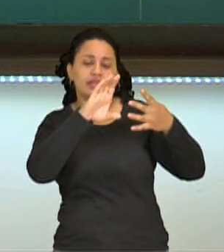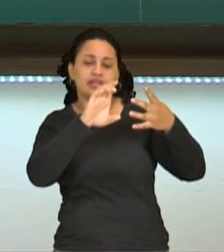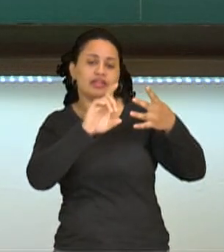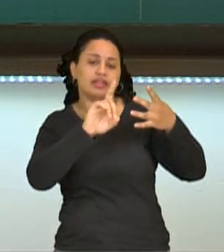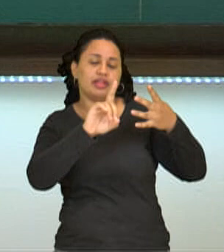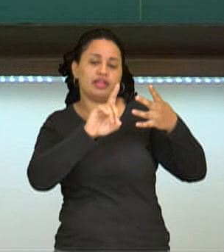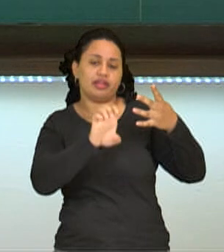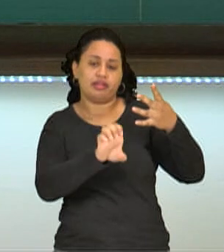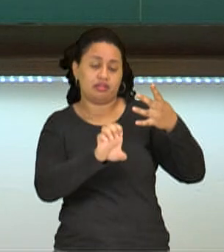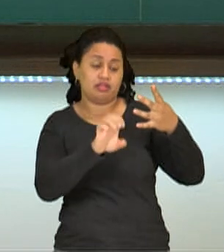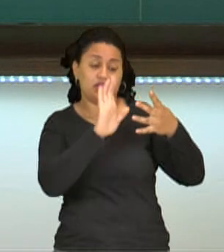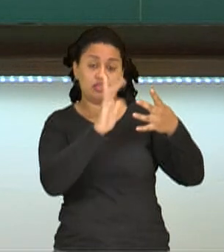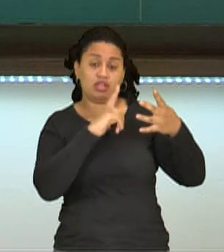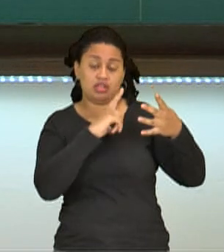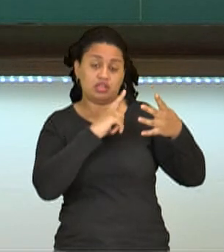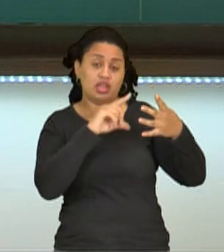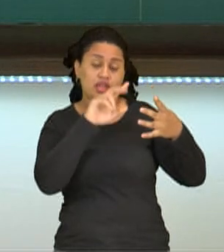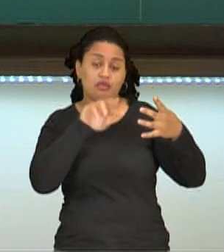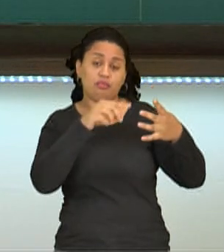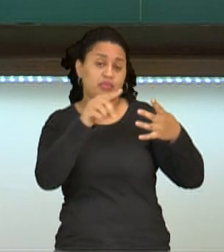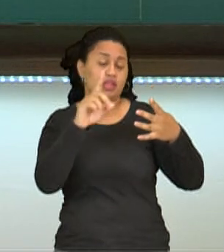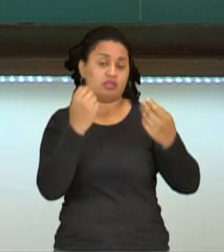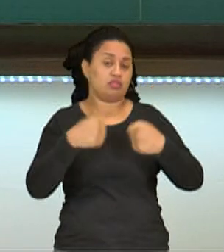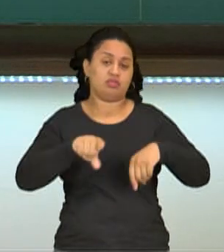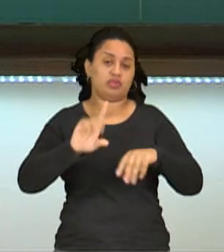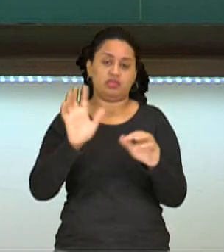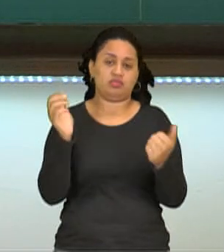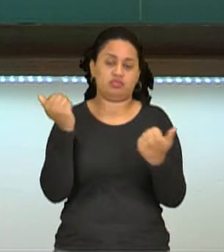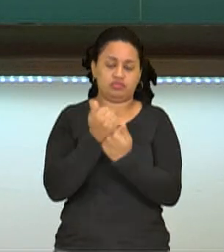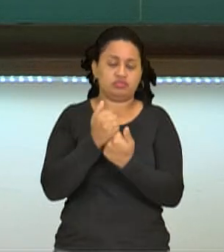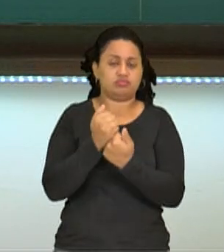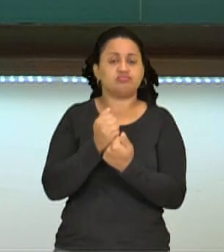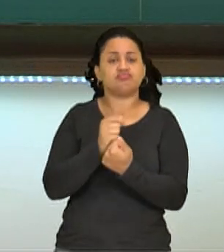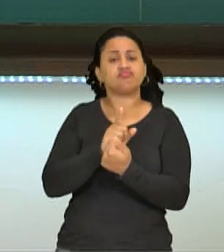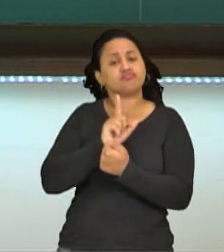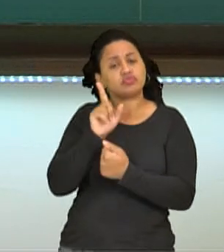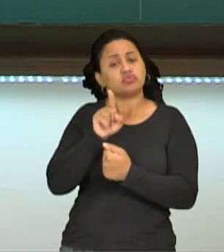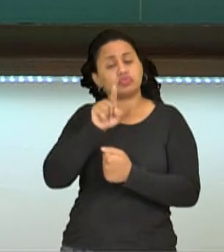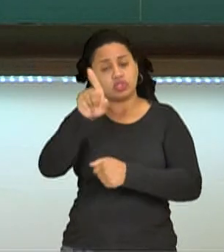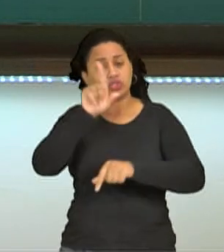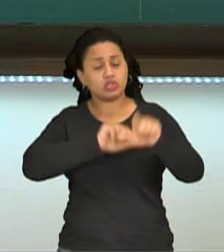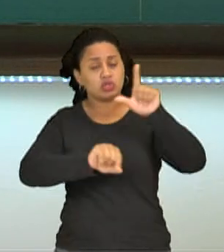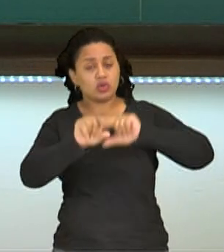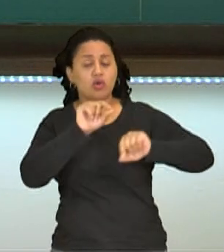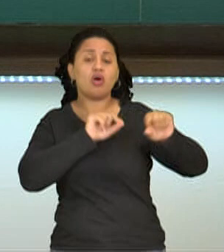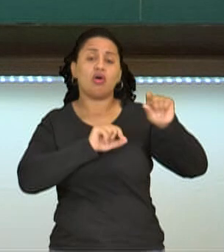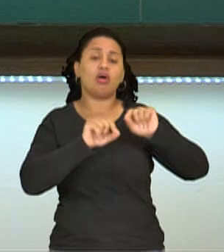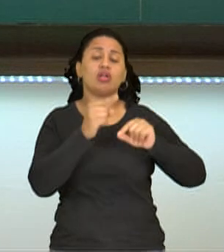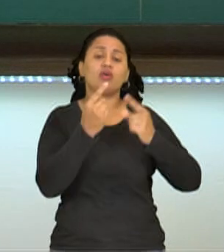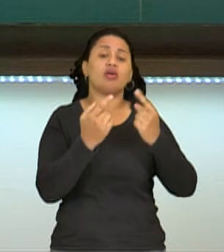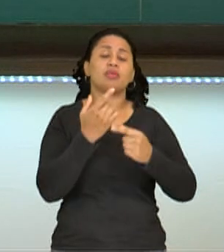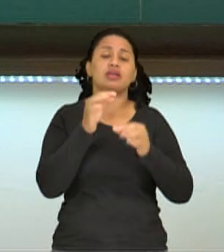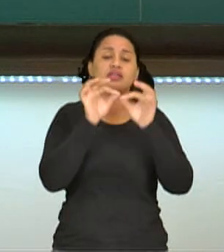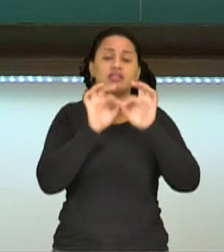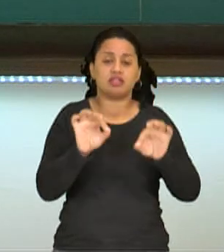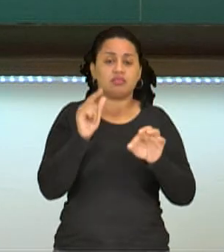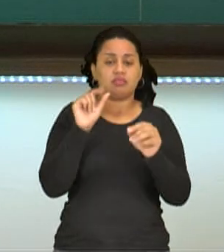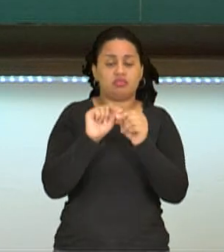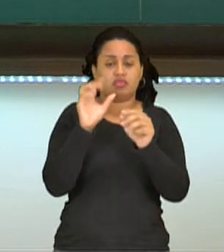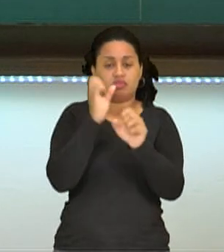por exemplo, que já tem o π, daí você não precisa substituir. Nesse caso, você escolhe ali o que tornar mais simples o seu